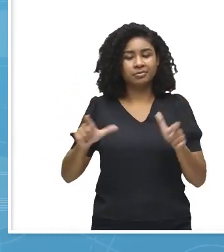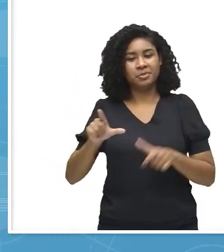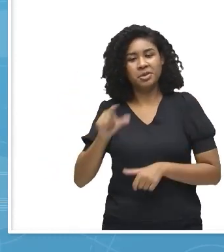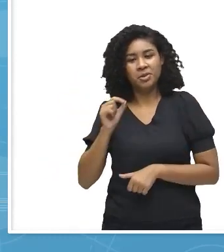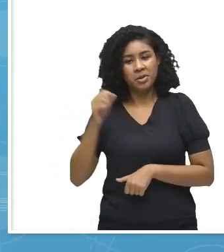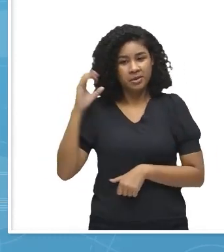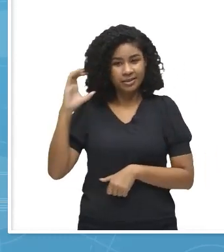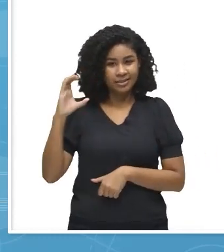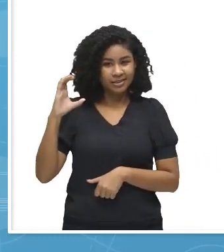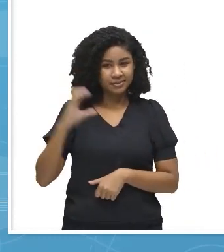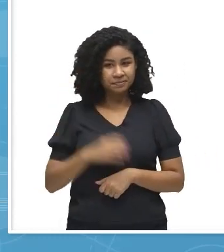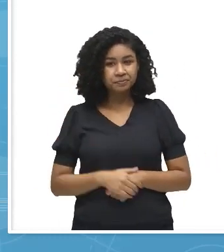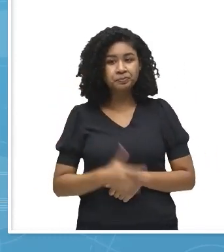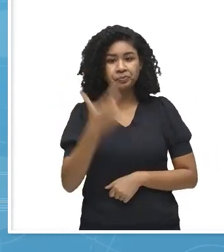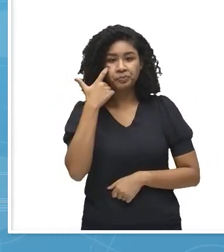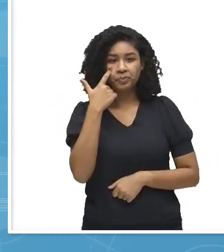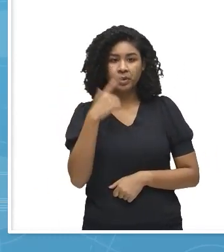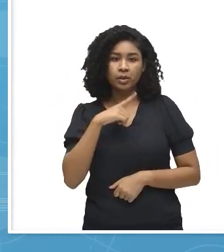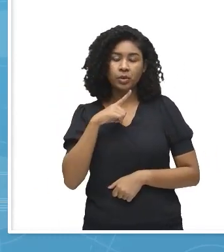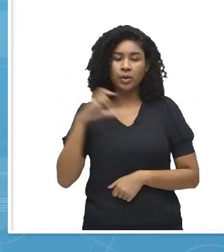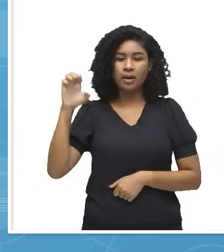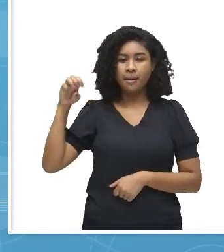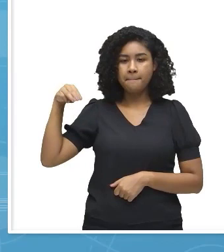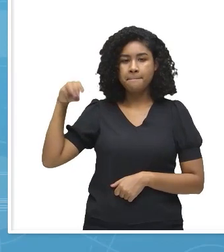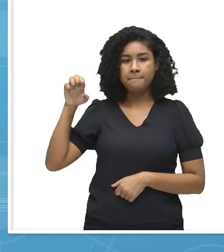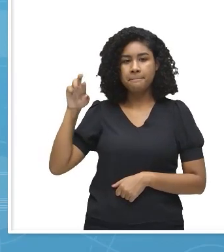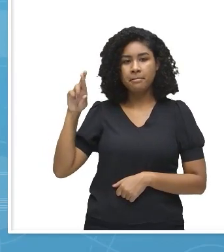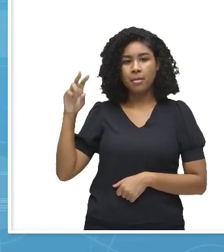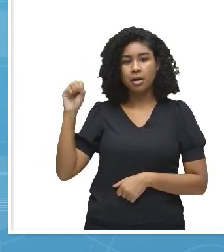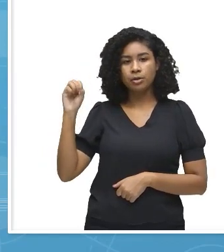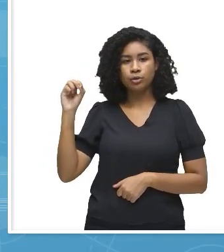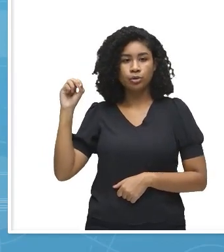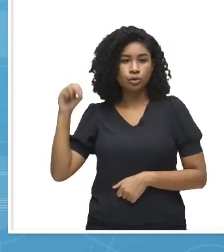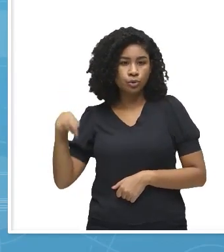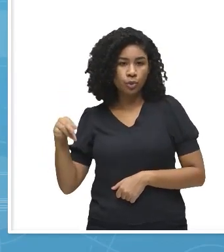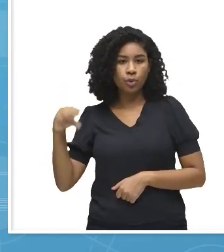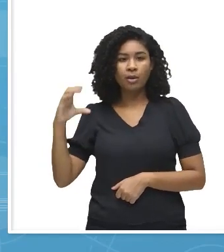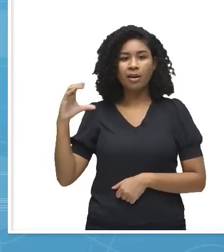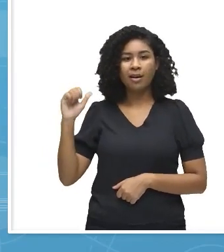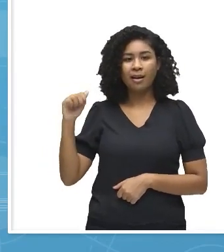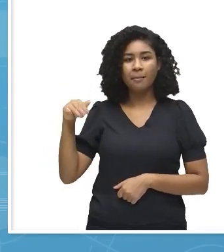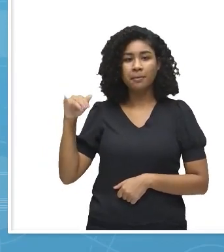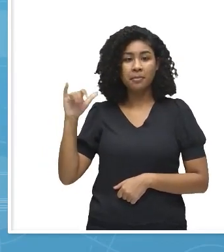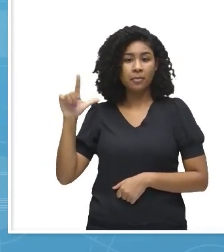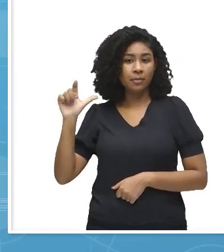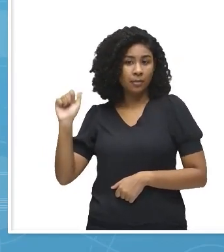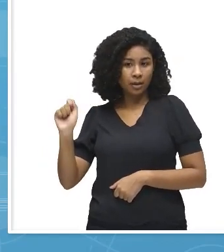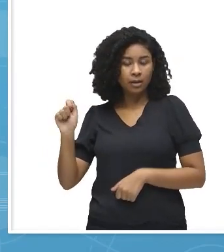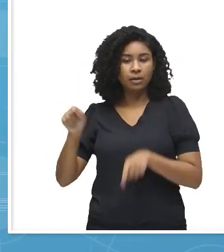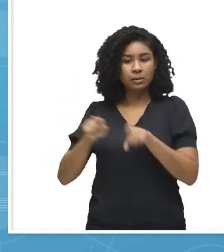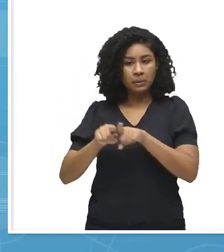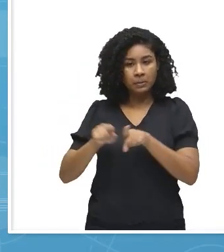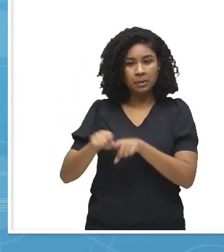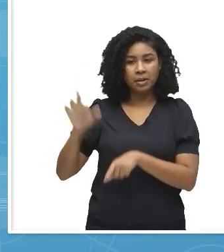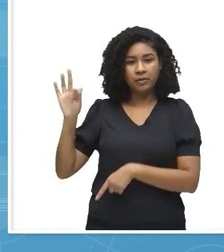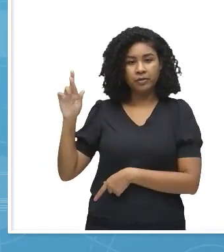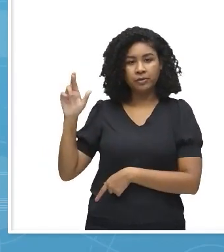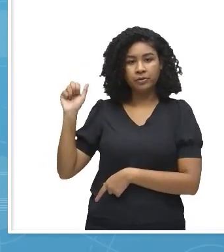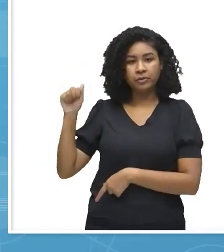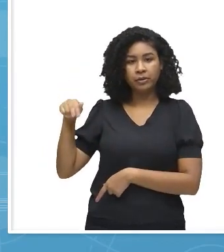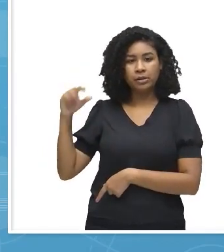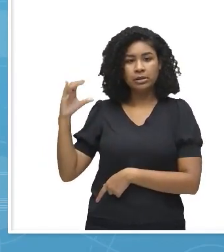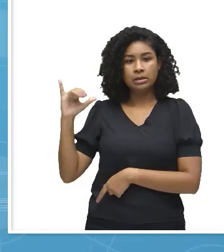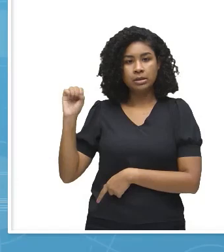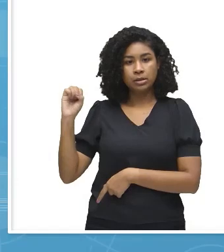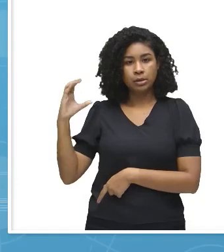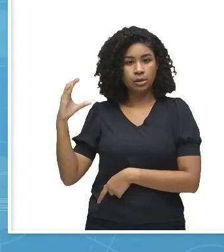gente tem aí o Ibson que respondeu a letra C, a Camila colocou letra C, o Francisco letra